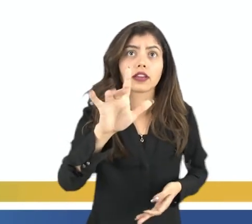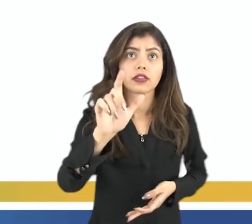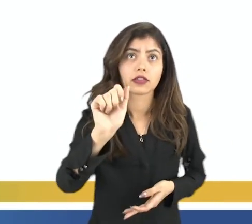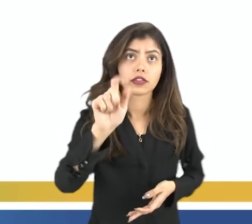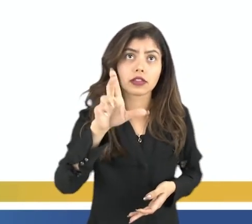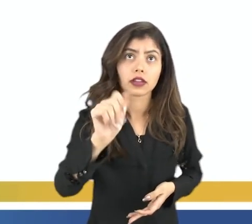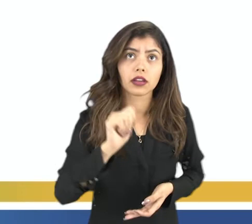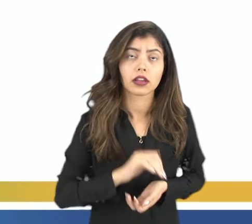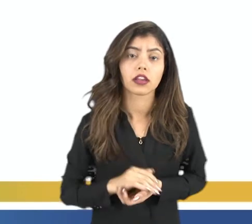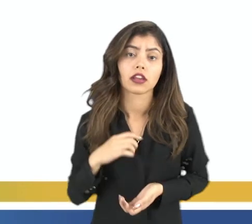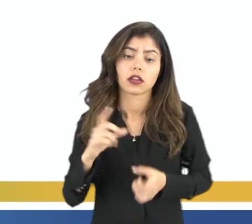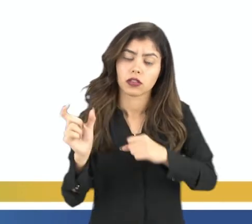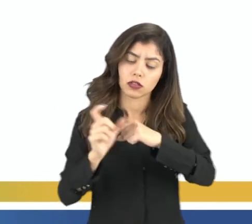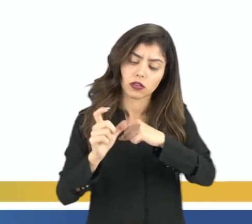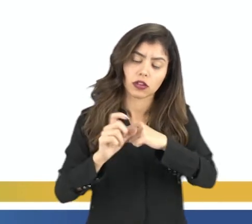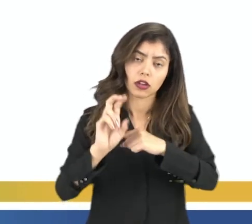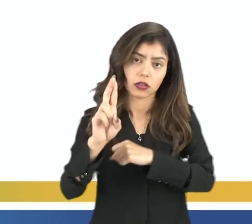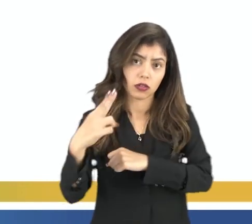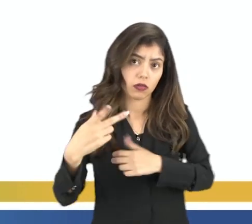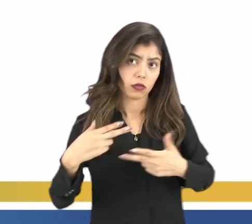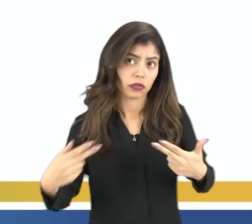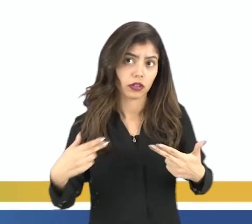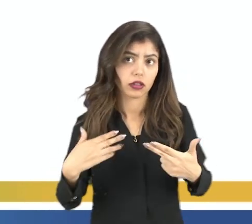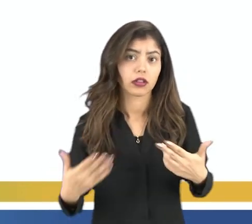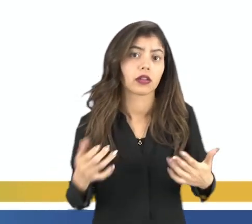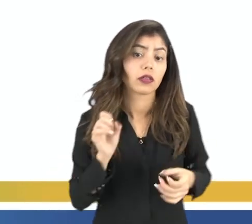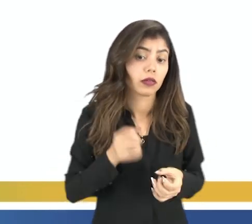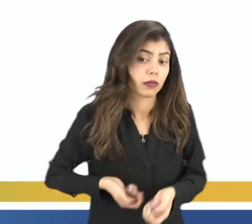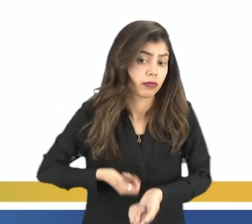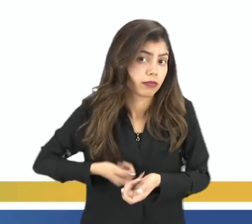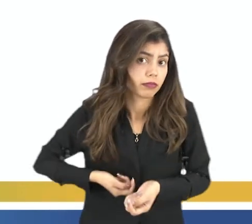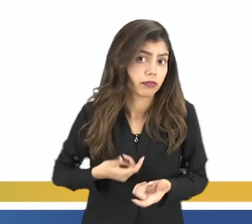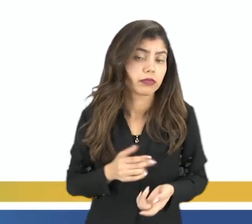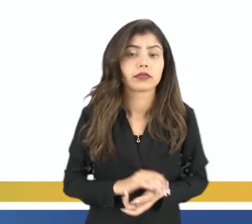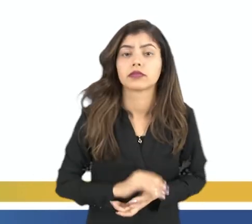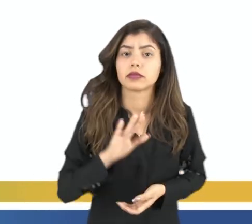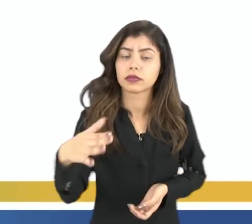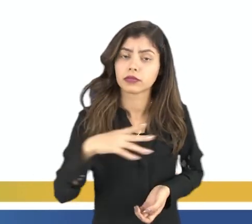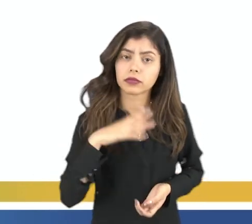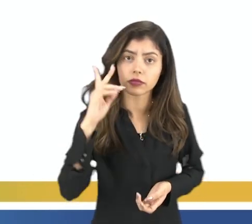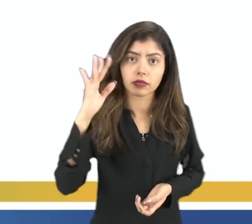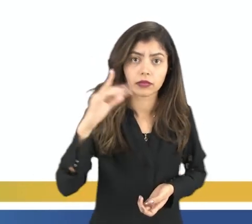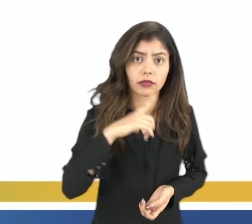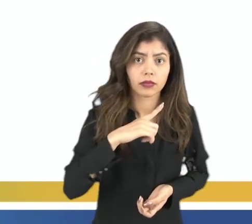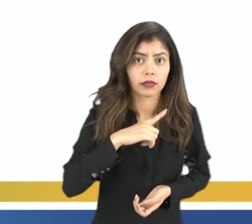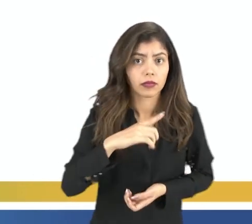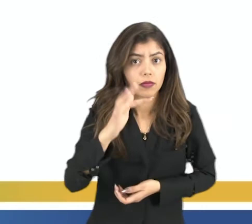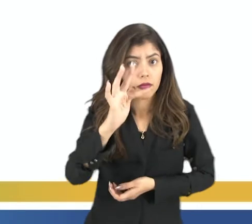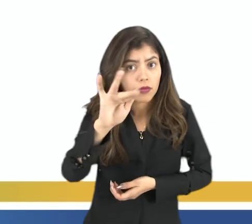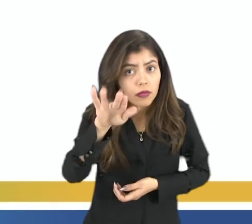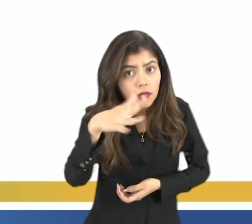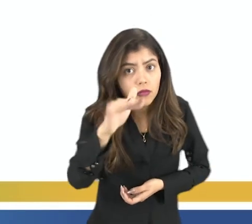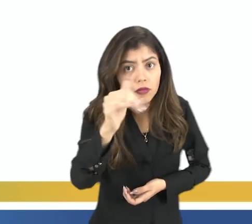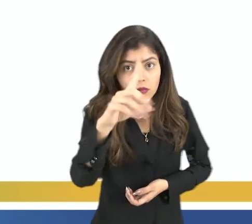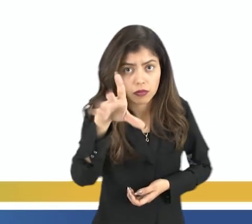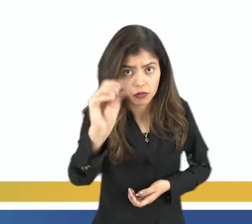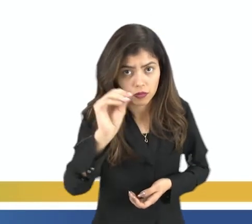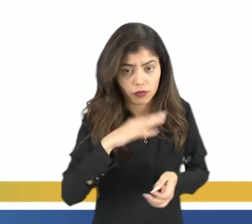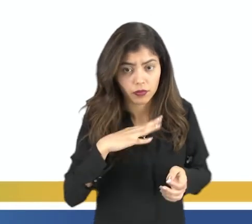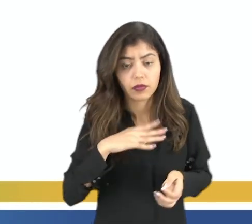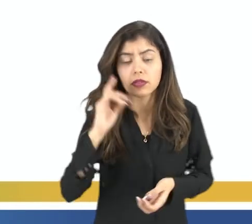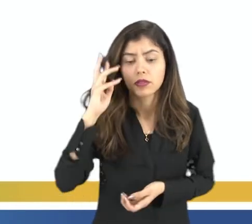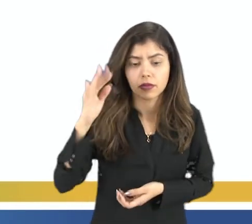vai enfatizar o sujeito ou o objeto. Uma dica, quando o reflexivo tem função reflexiva,